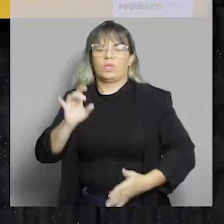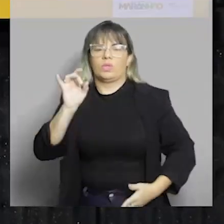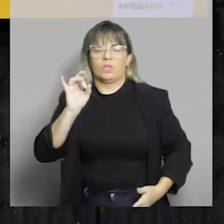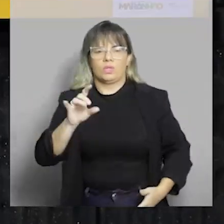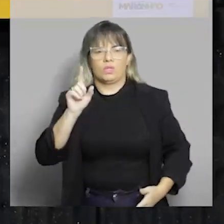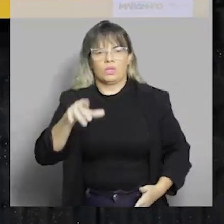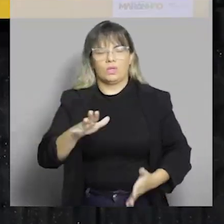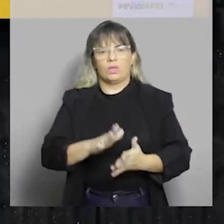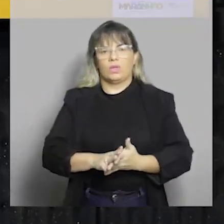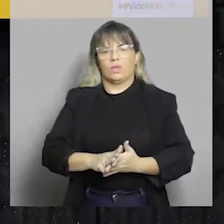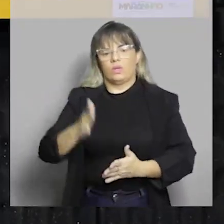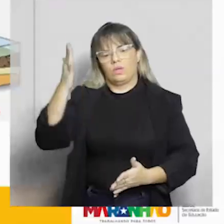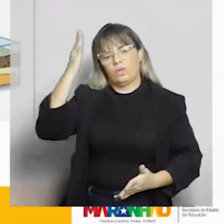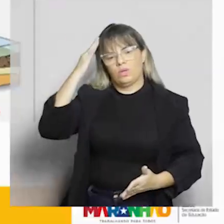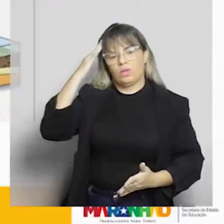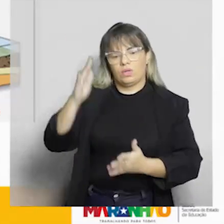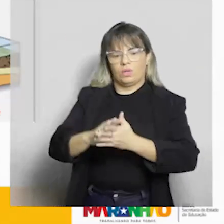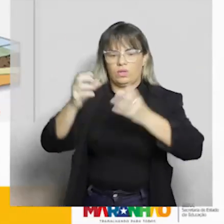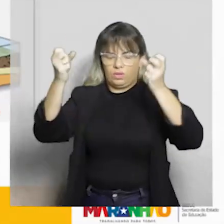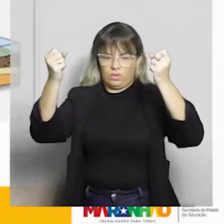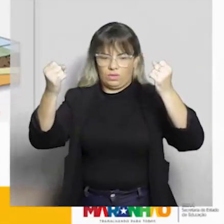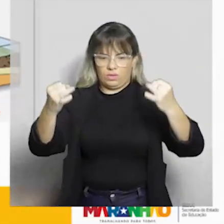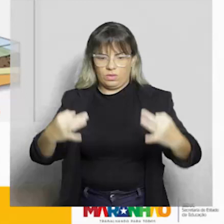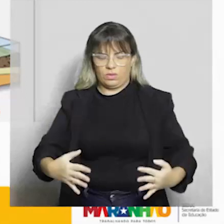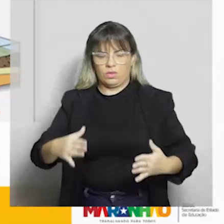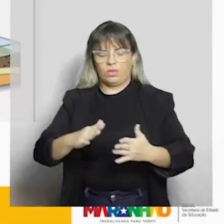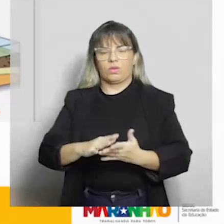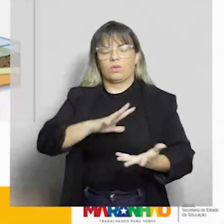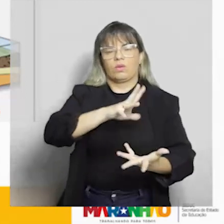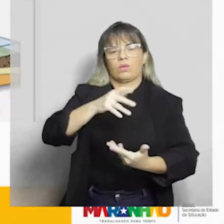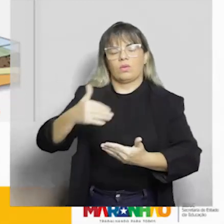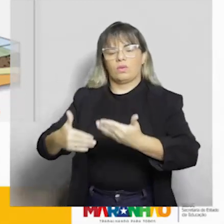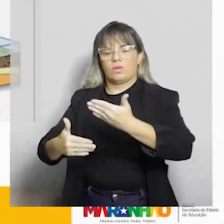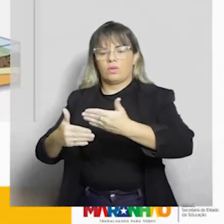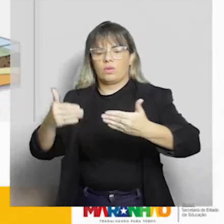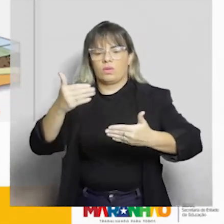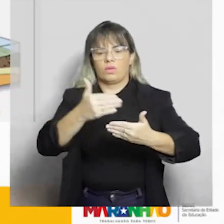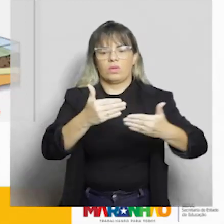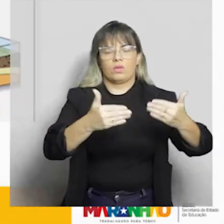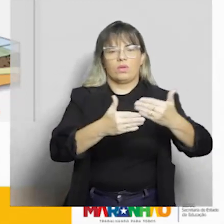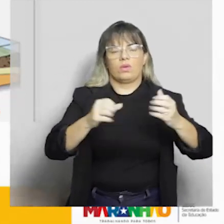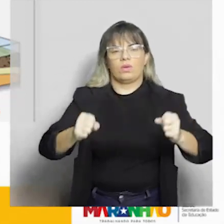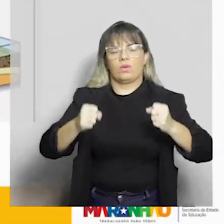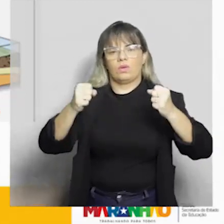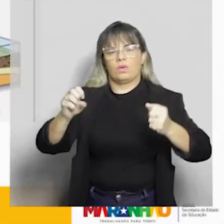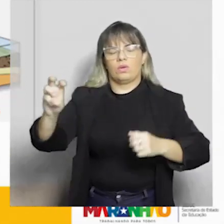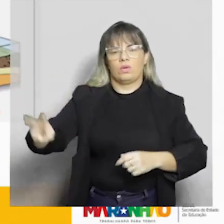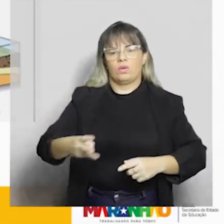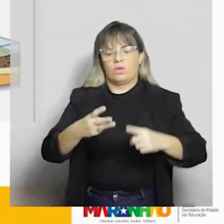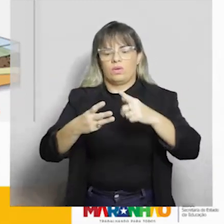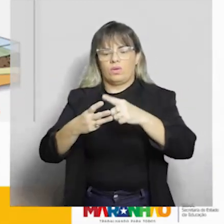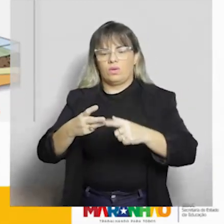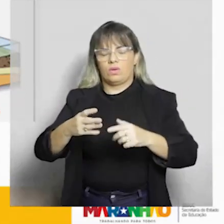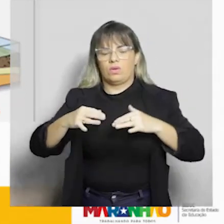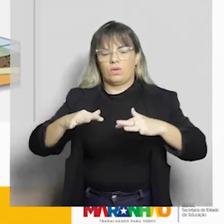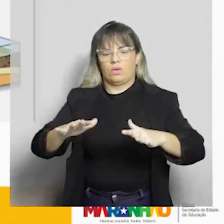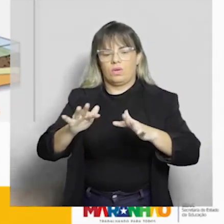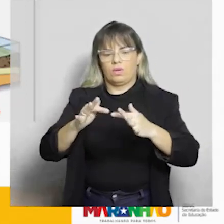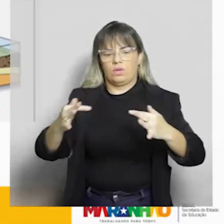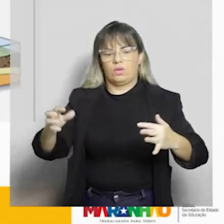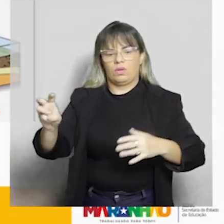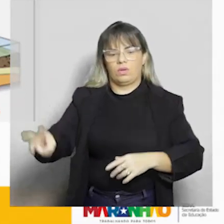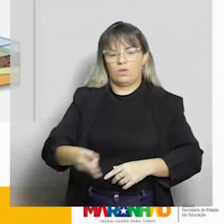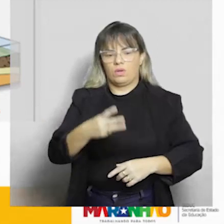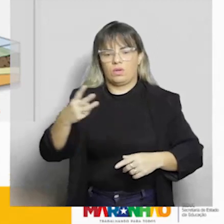gente finalizar essa explicação, quando a gente fala de placas tectônicas, elas podem se movimentar de 3 formas muito simples, tá certo? Elas